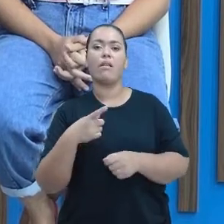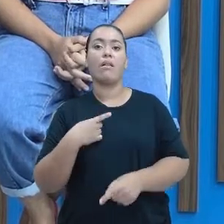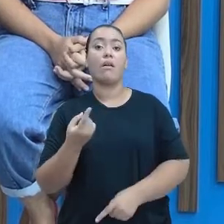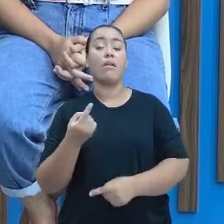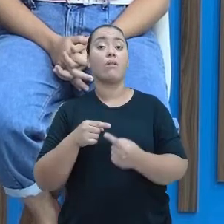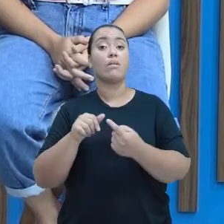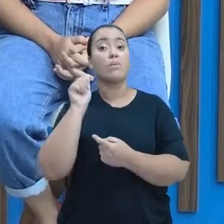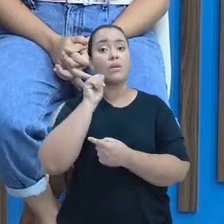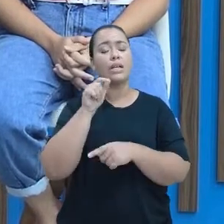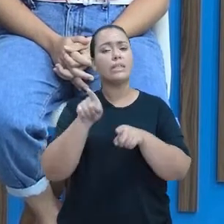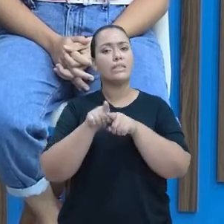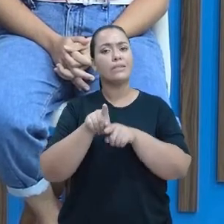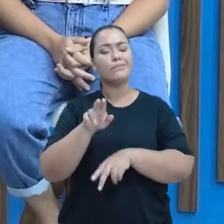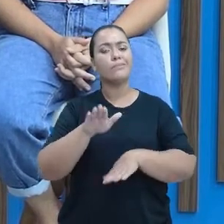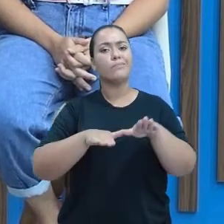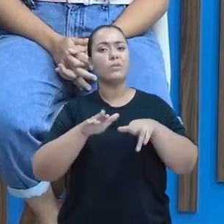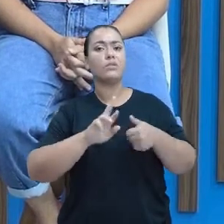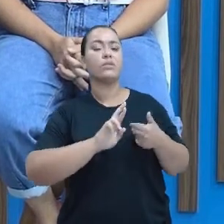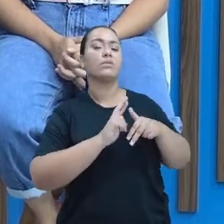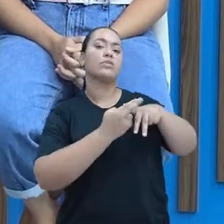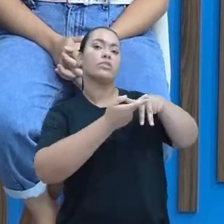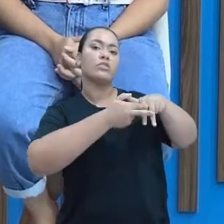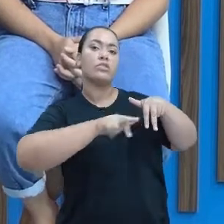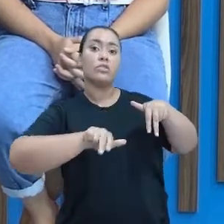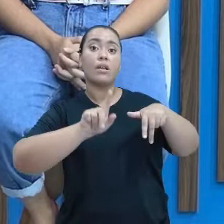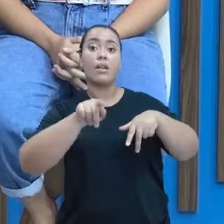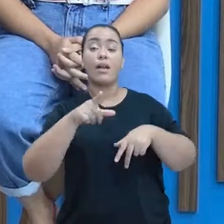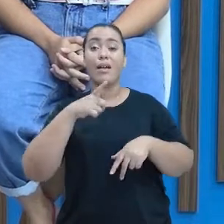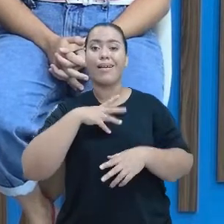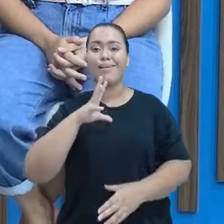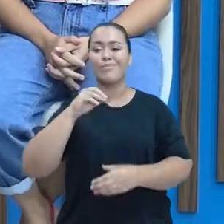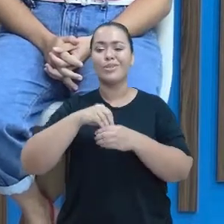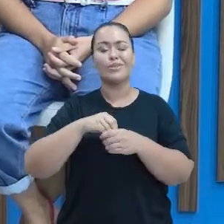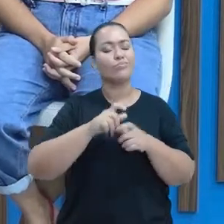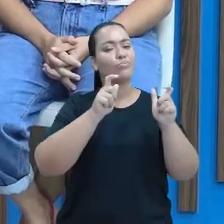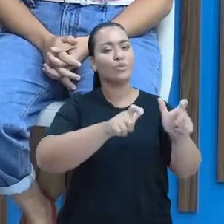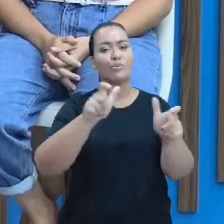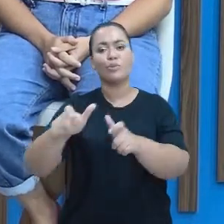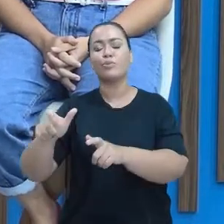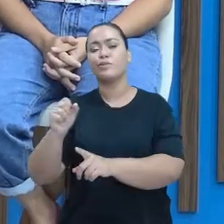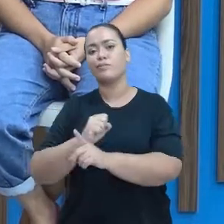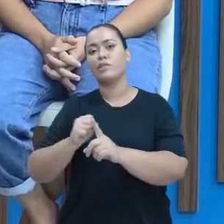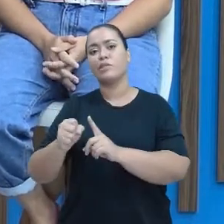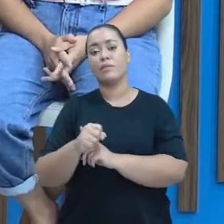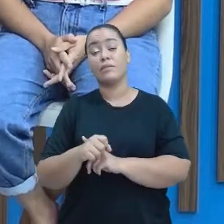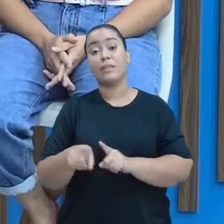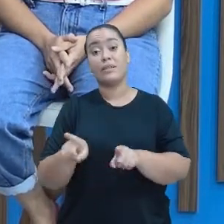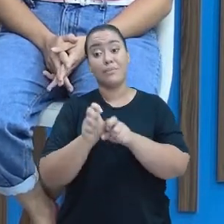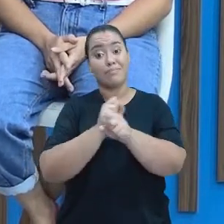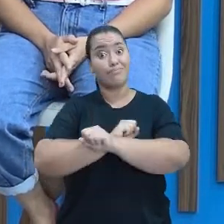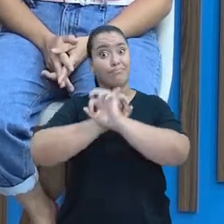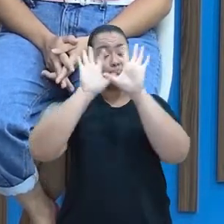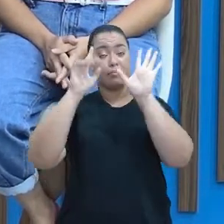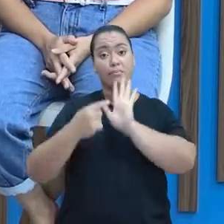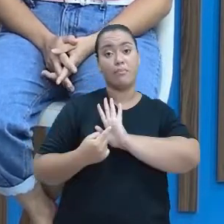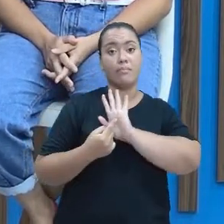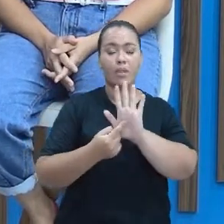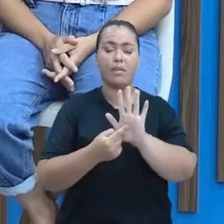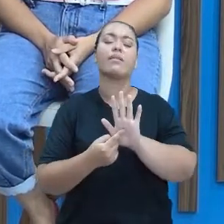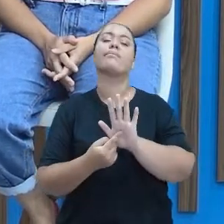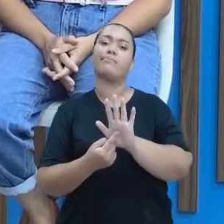essa desigualdade de gênero, ela está presente em todos os espaços sociais, ela está escancarada na